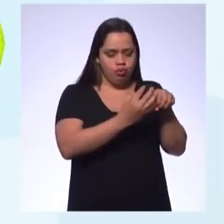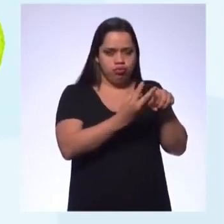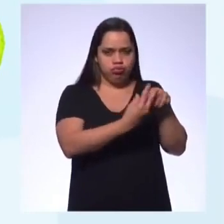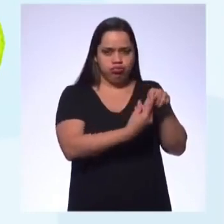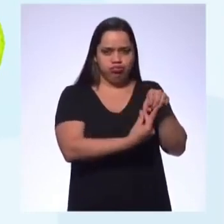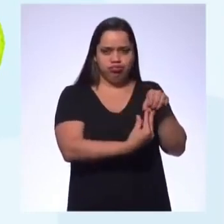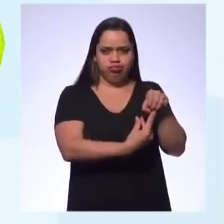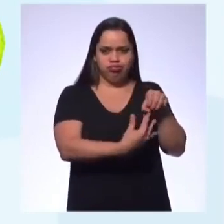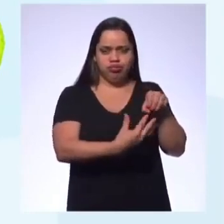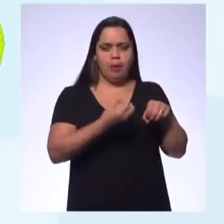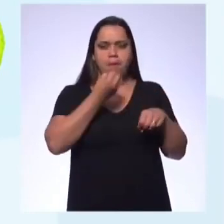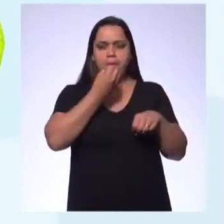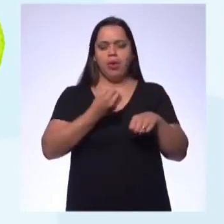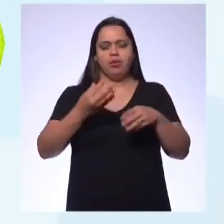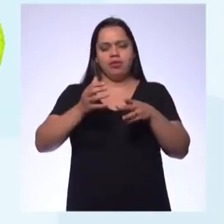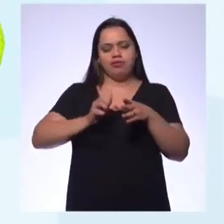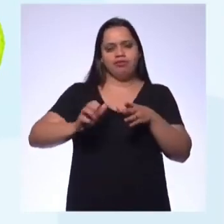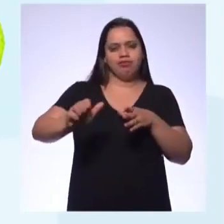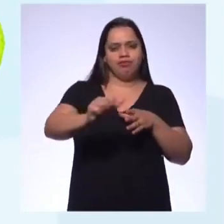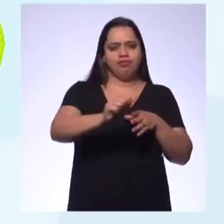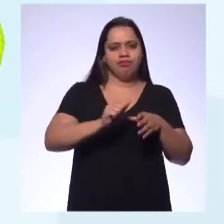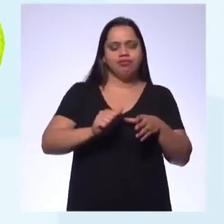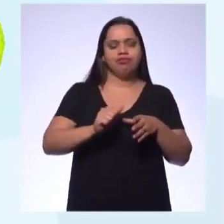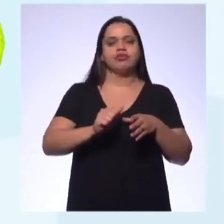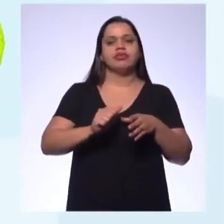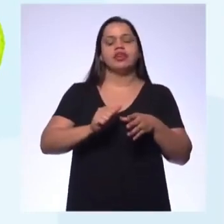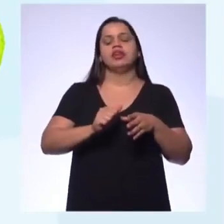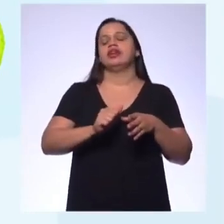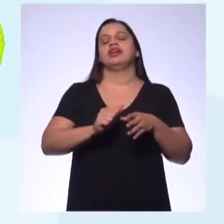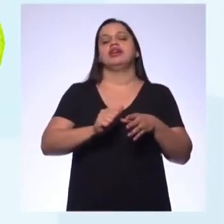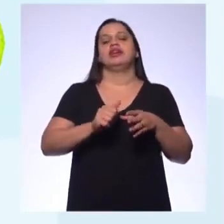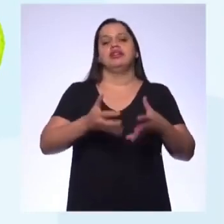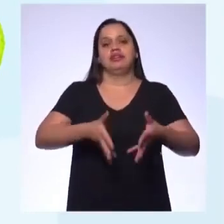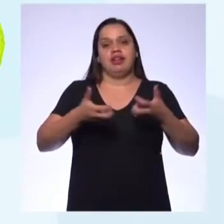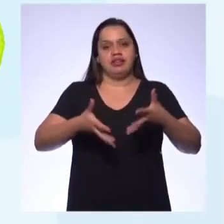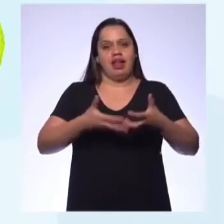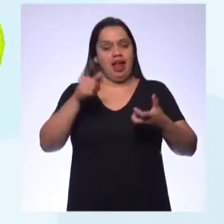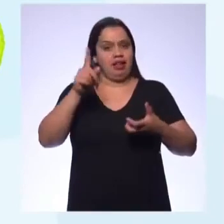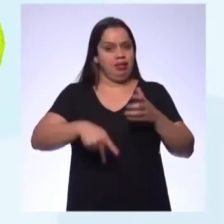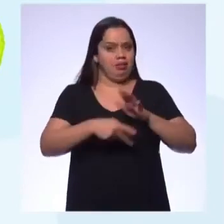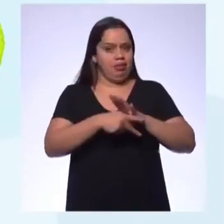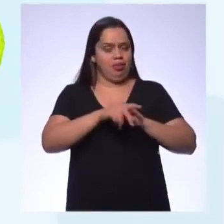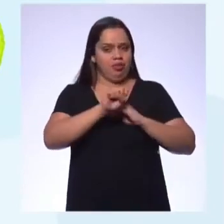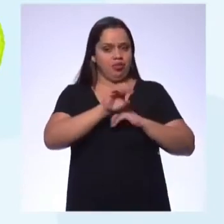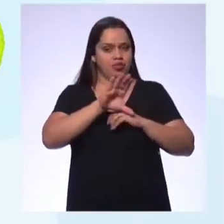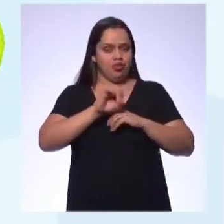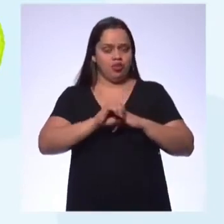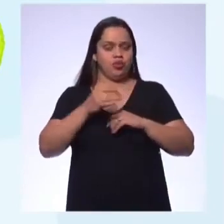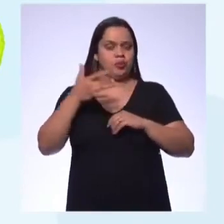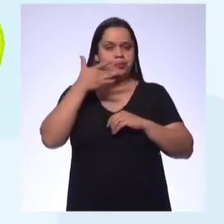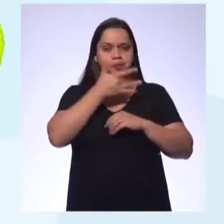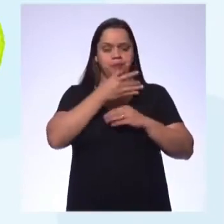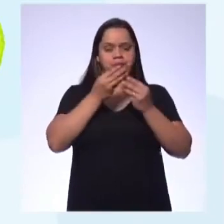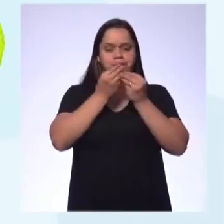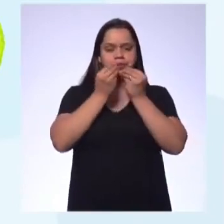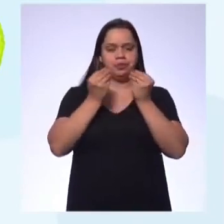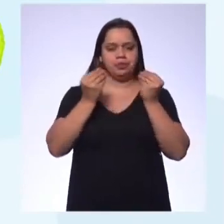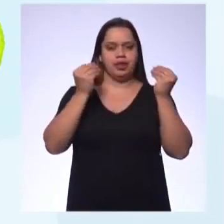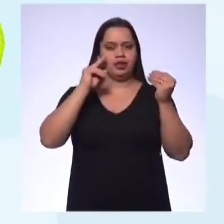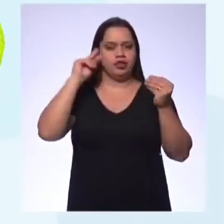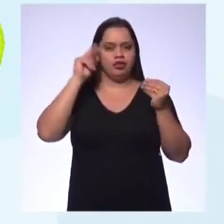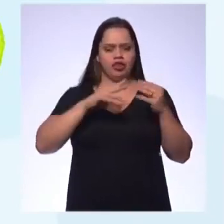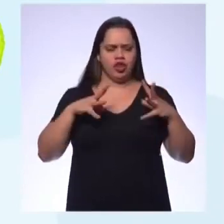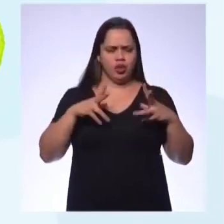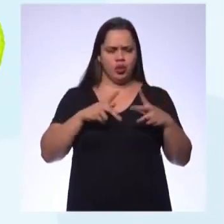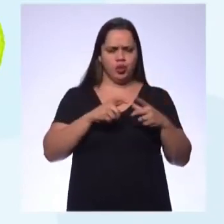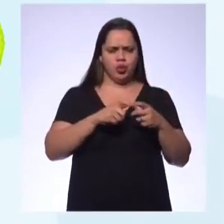para a gente colocar na salada e tudo mais. É um suco ácido, né, do limão e tal. Então você vê aquele monte de limão,